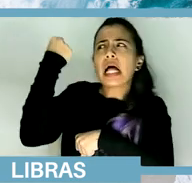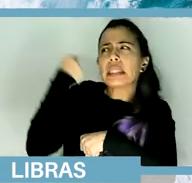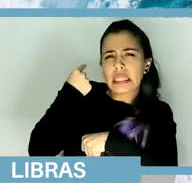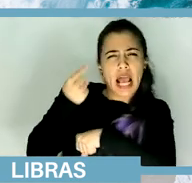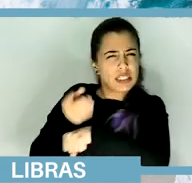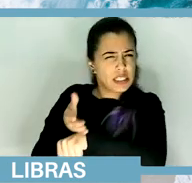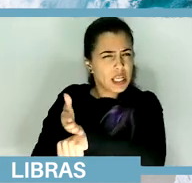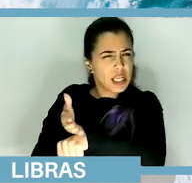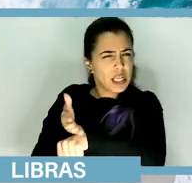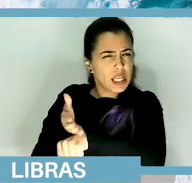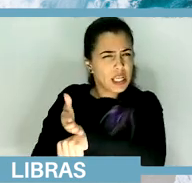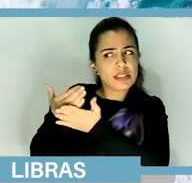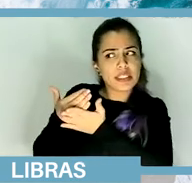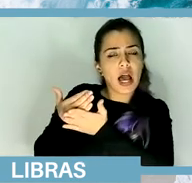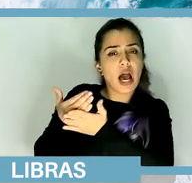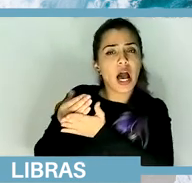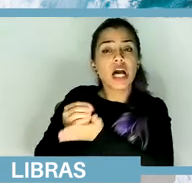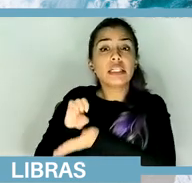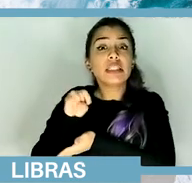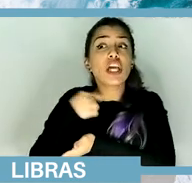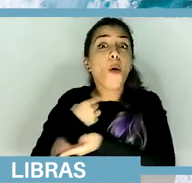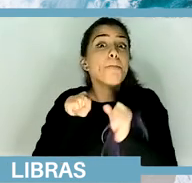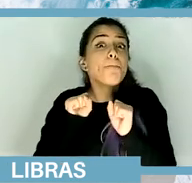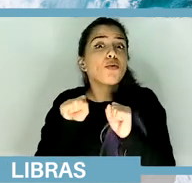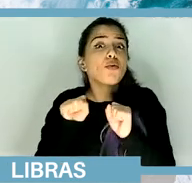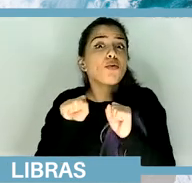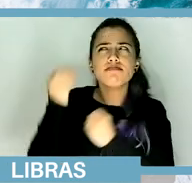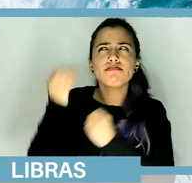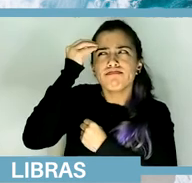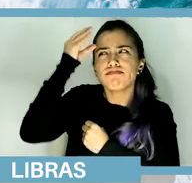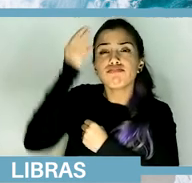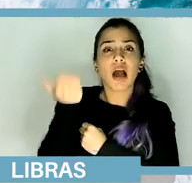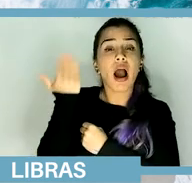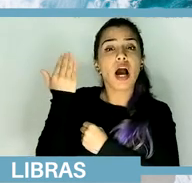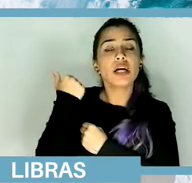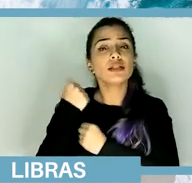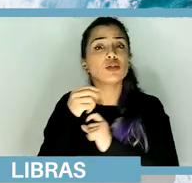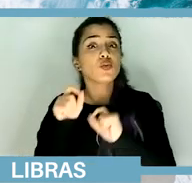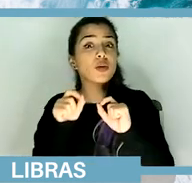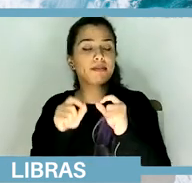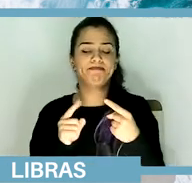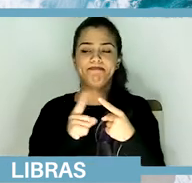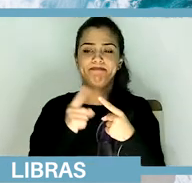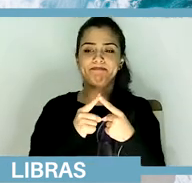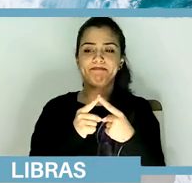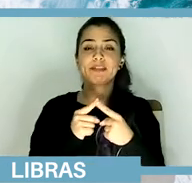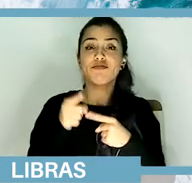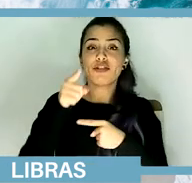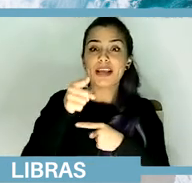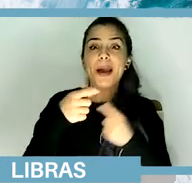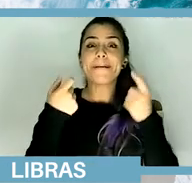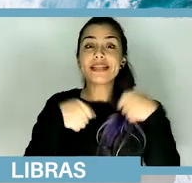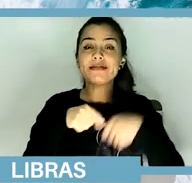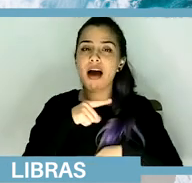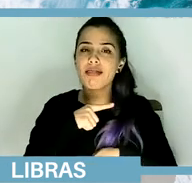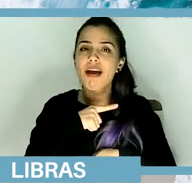pensei em duas coisas aqui. Primeiro, faça amizade com as suas planilhas, né? Acho que tem